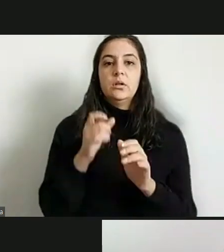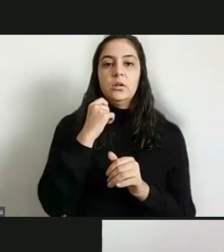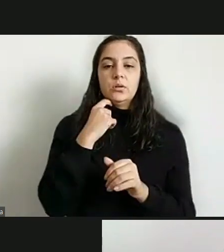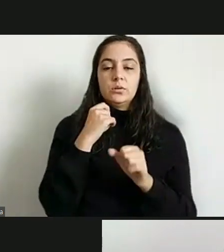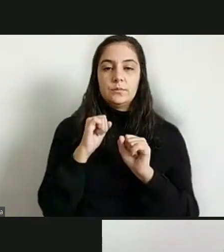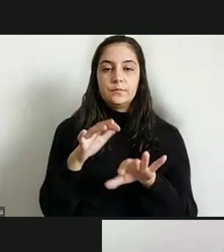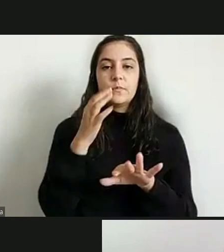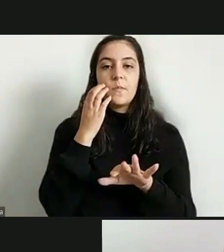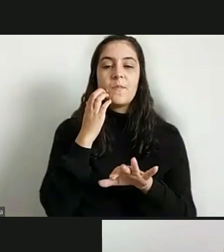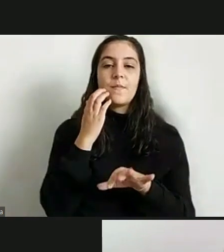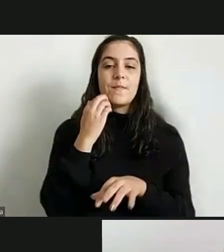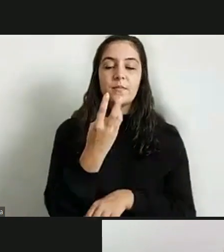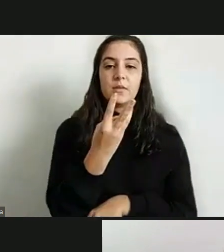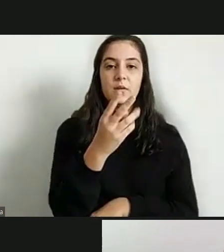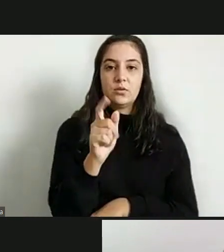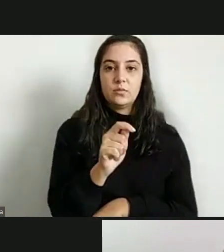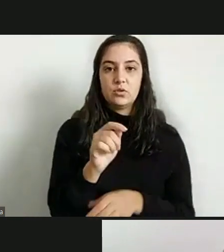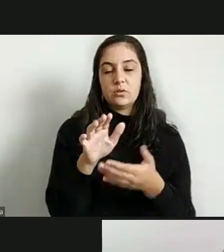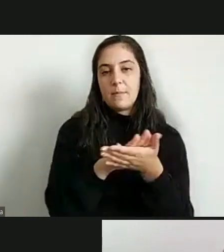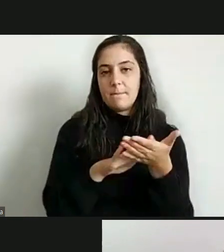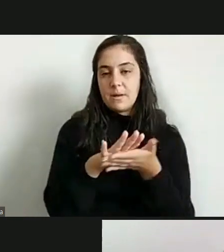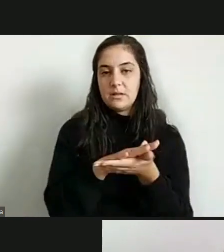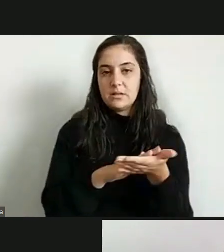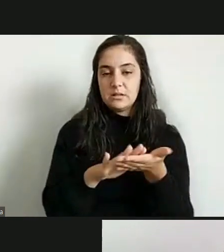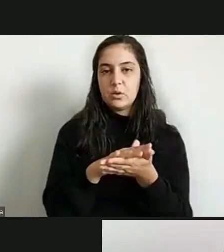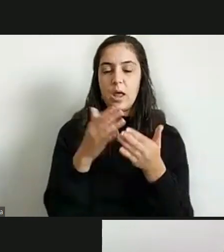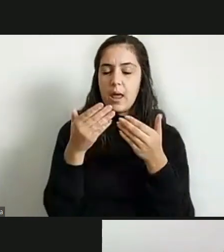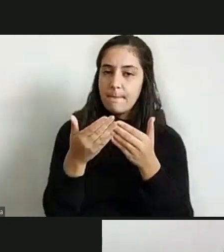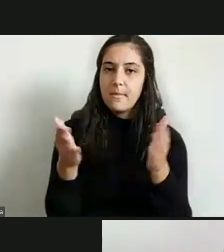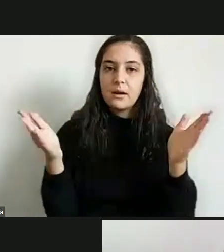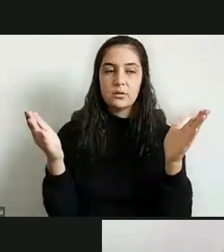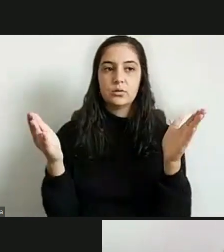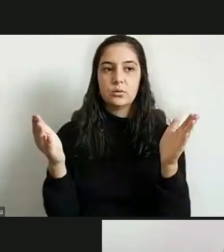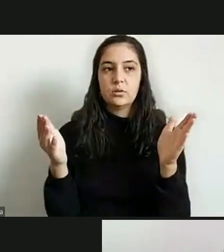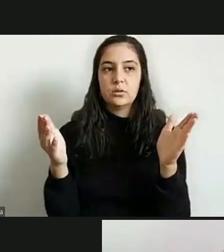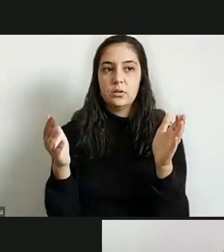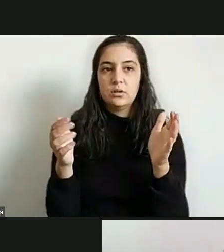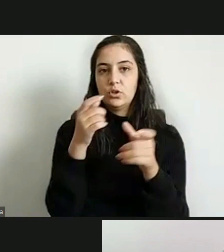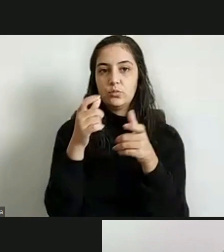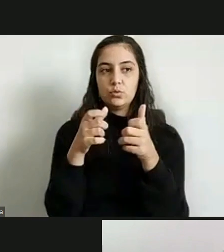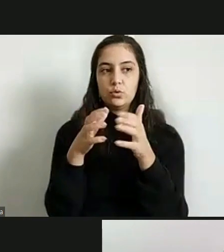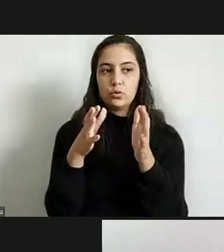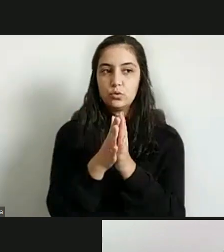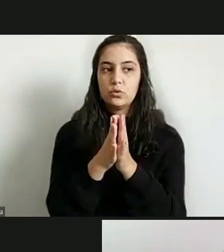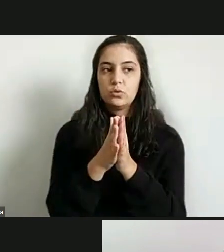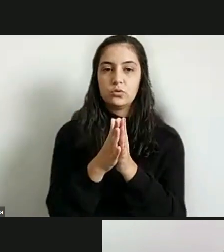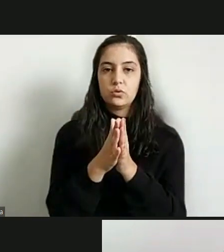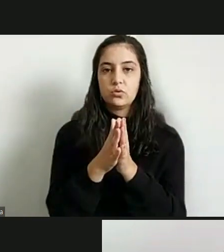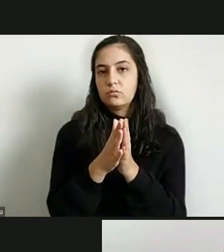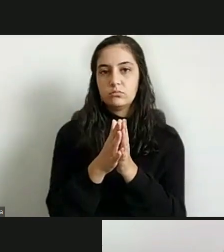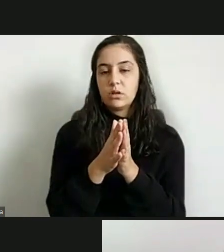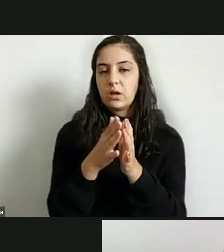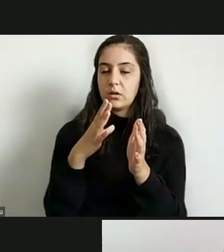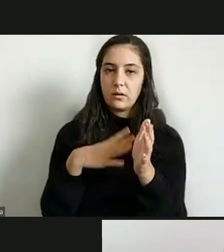começar por lançar no primeiro trimestre um curso de nível básico, um curso aberto, a todos e a todas aqueles que queiram frequentar